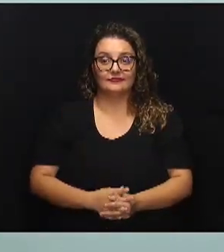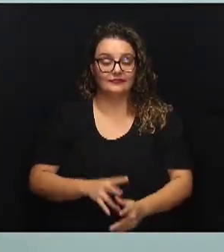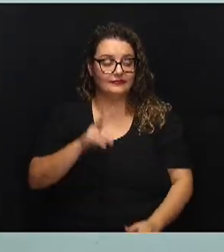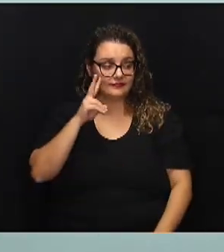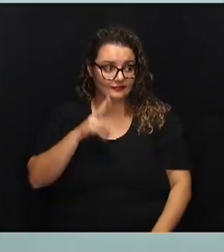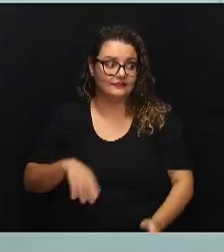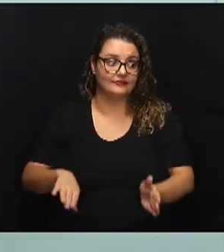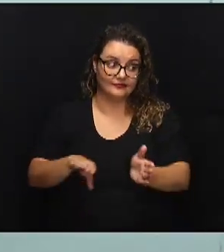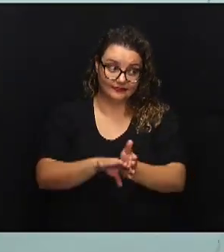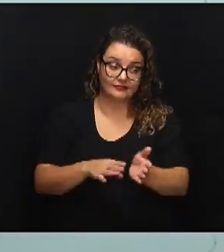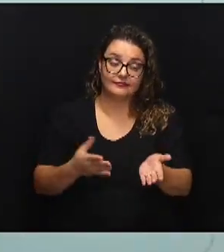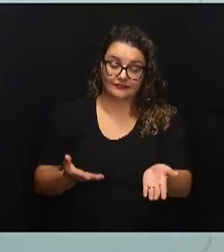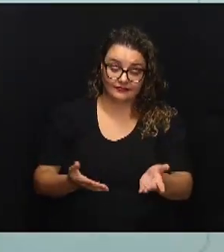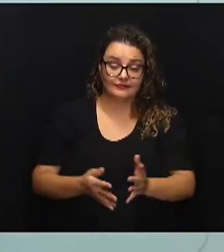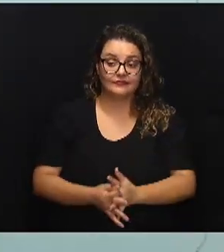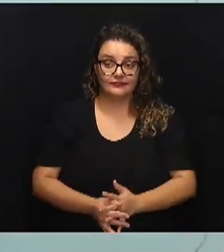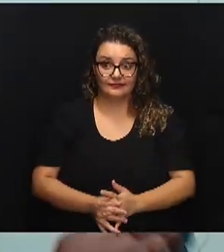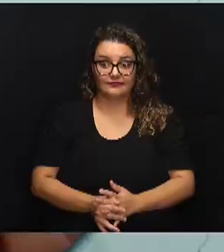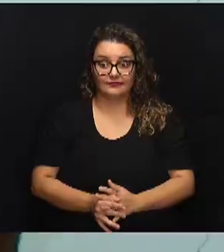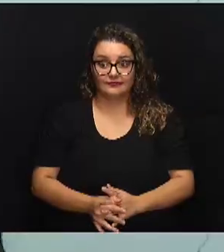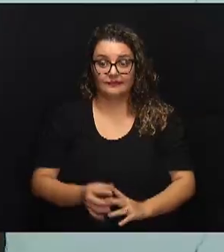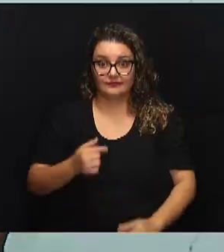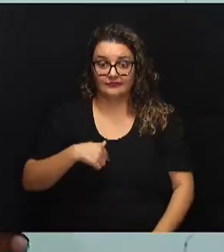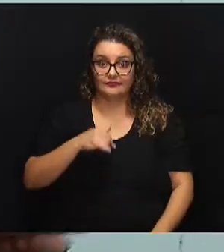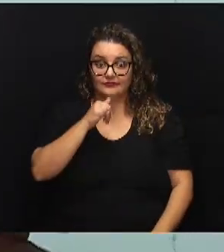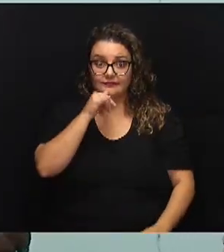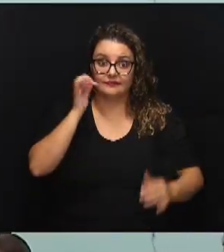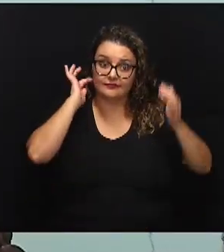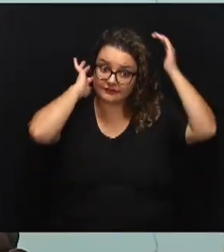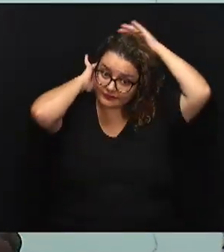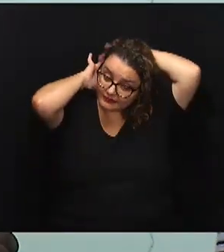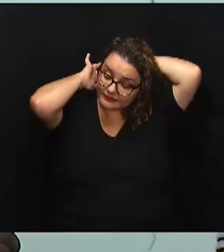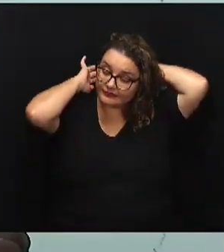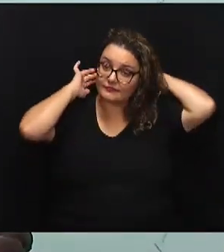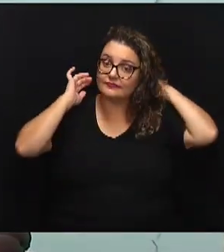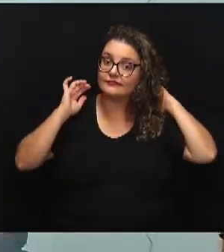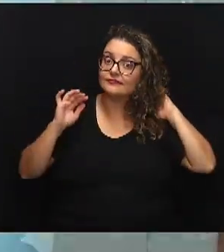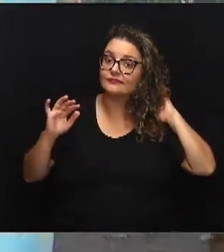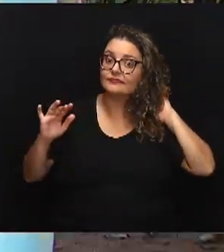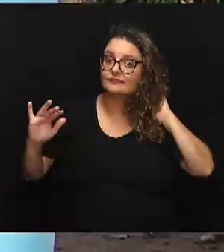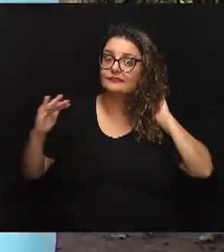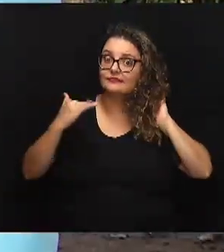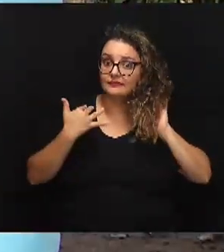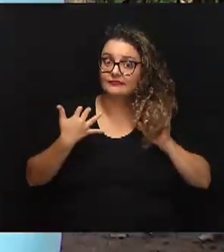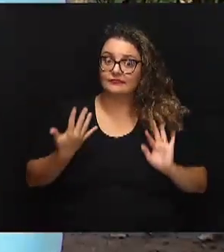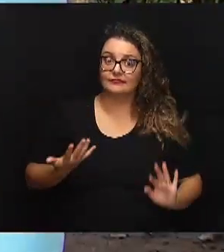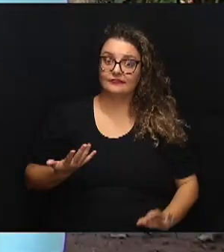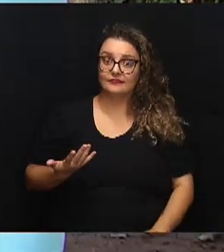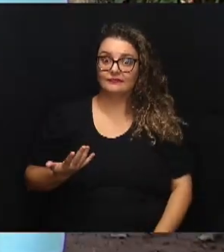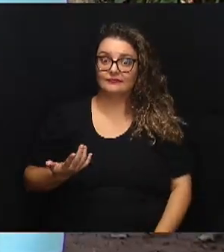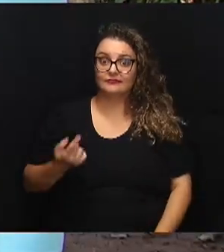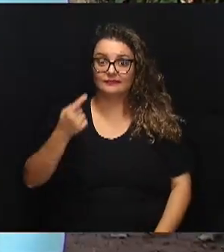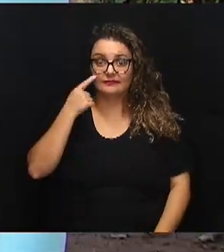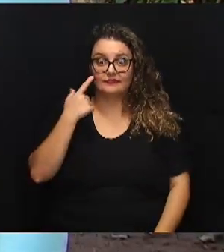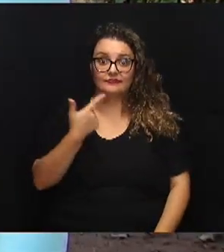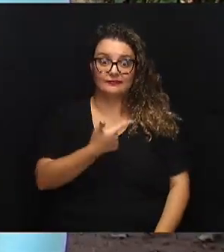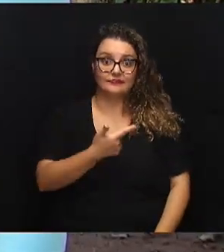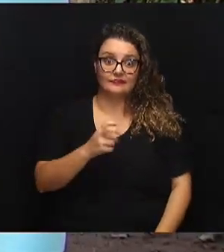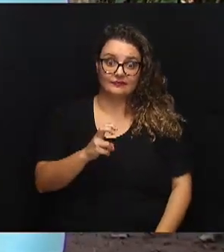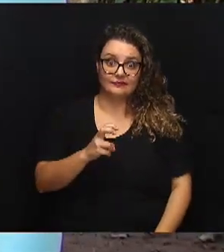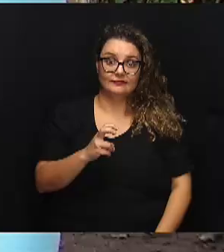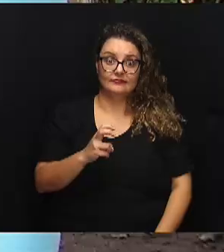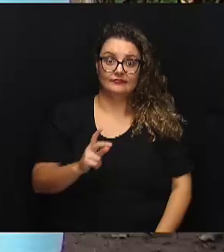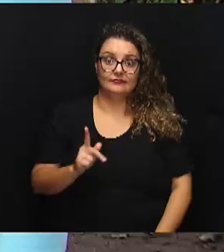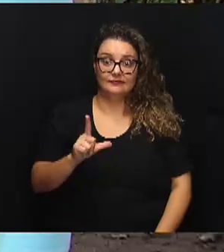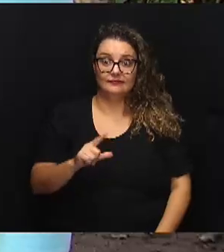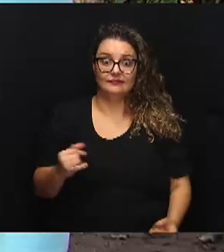eles chegam, né? Eu, por exemplo, você me vendo hoje, me imagine com 25 quilos a